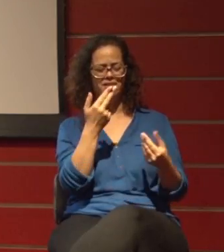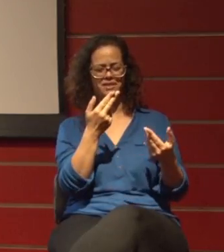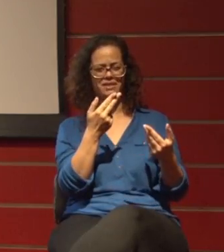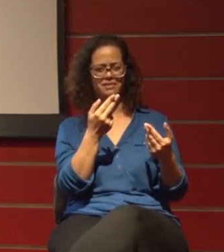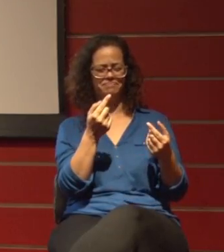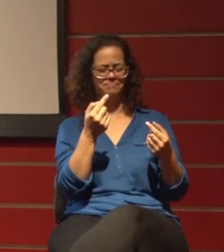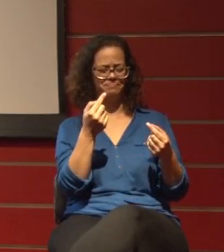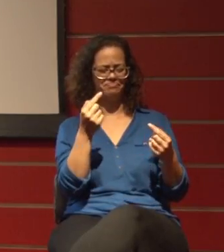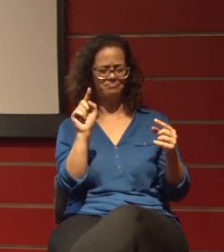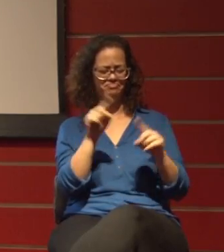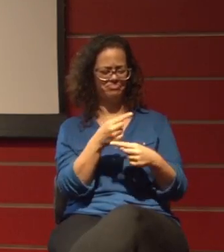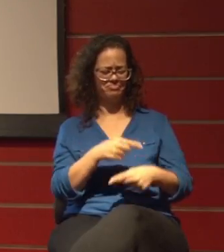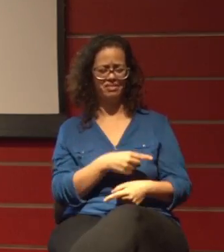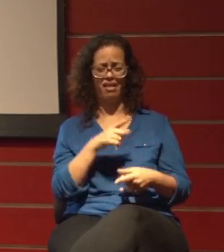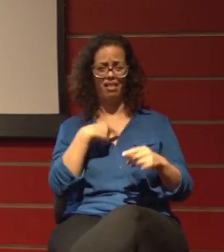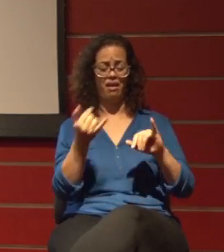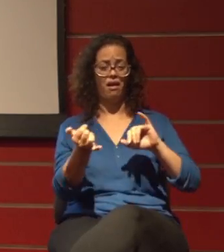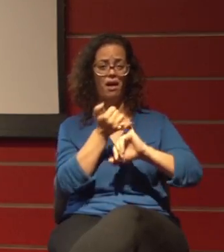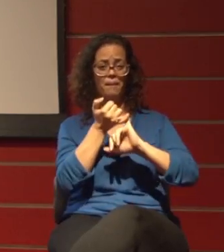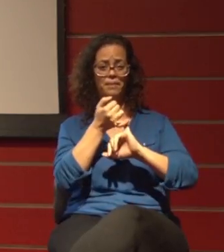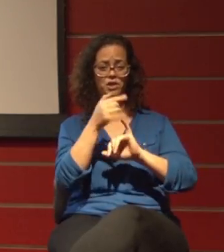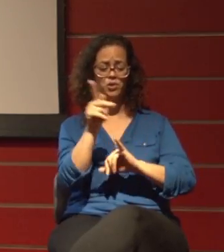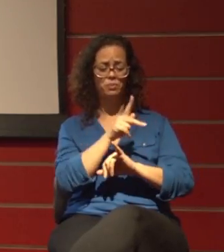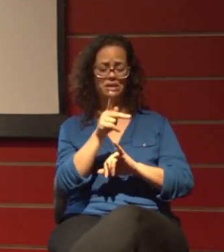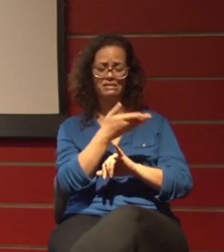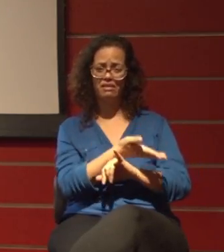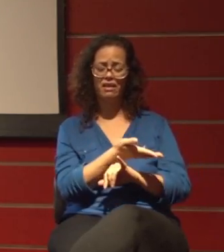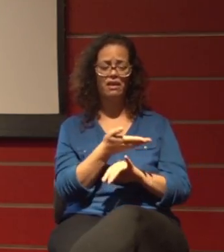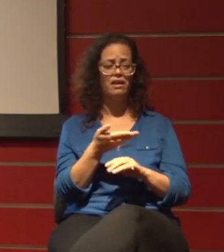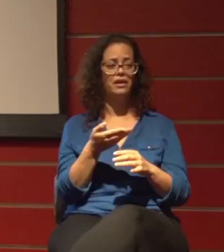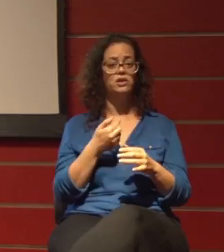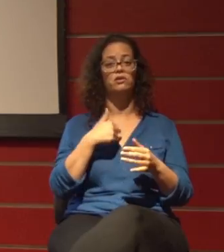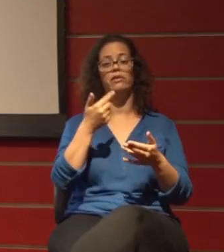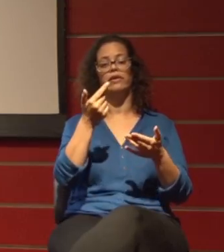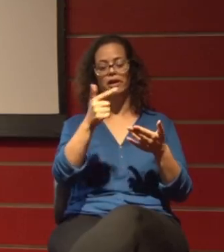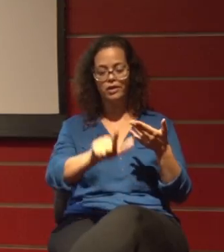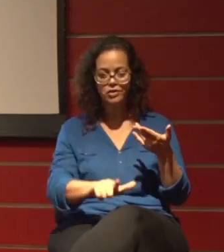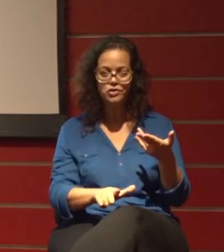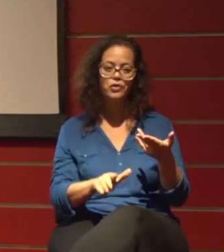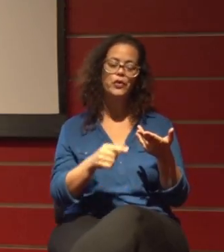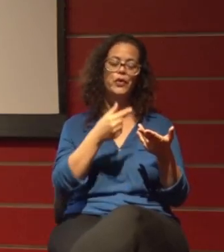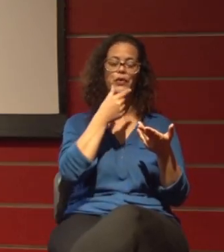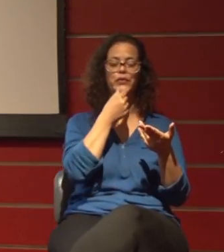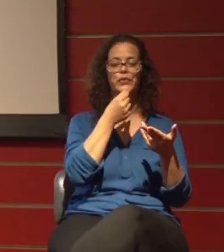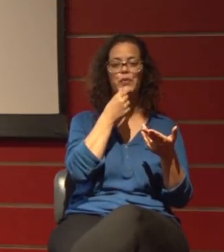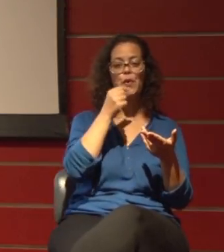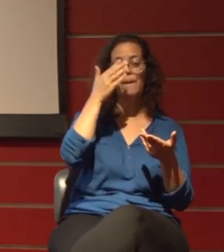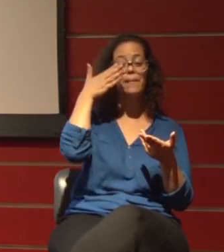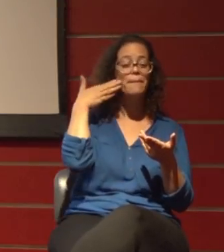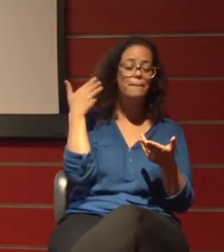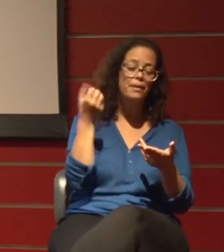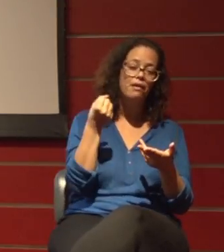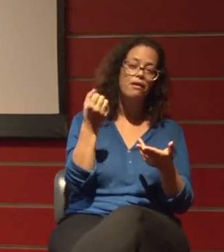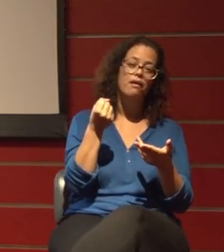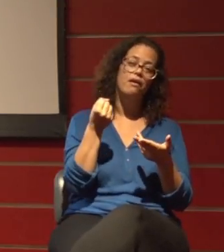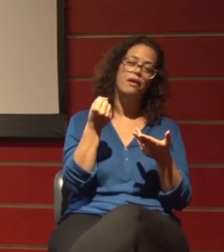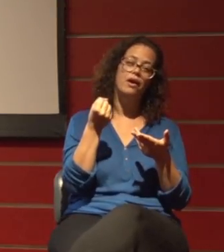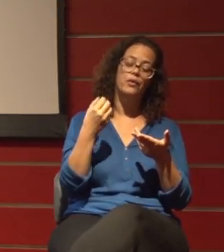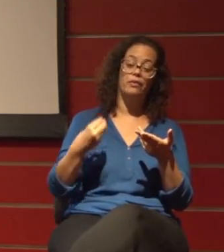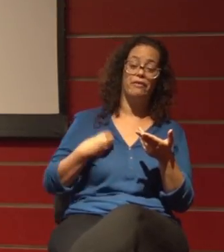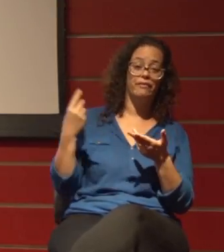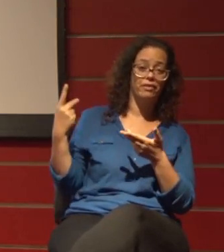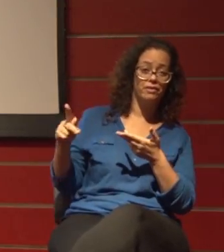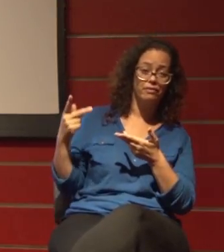amante do do presidente eh eh aí de novo a questão do homem branco né na na vida